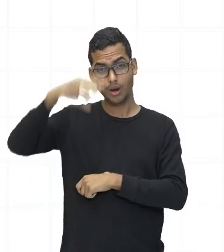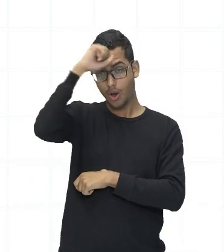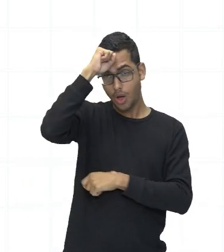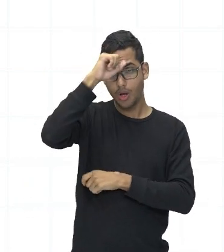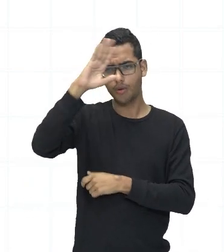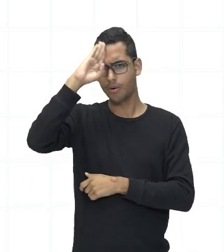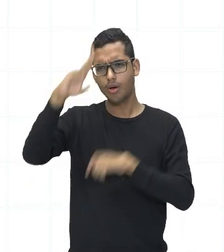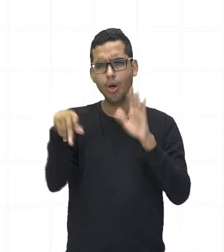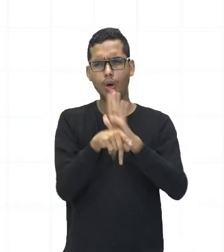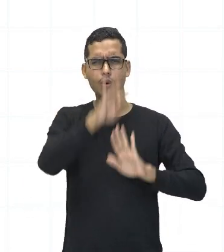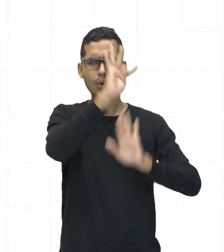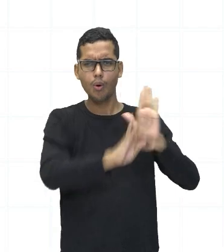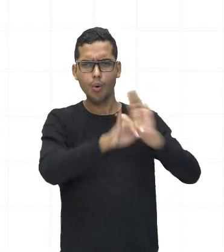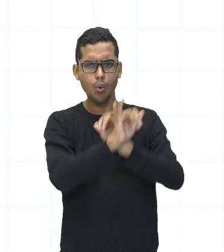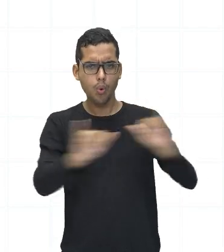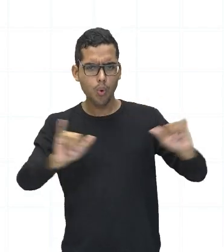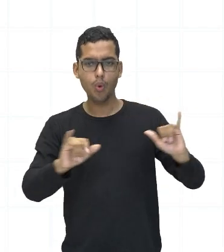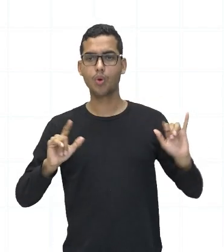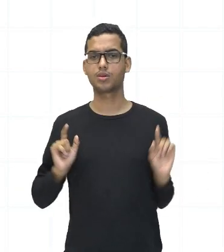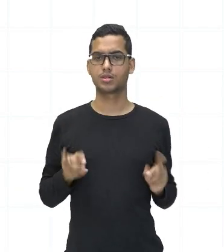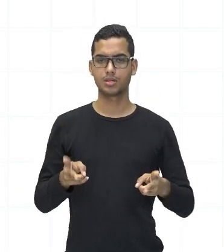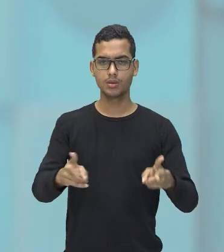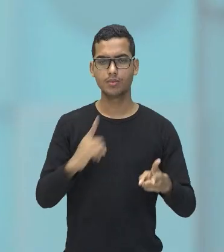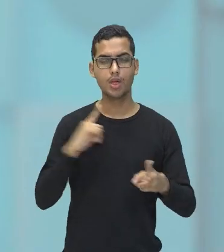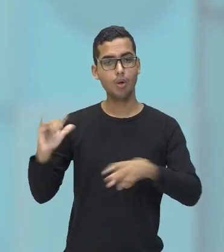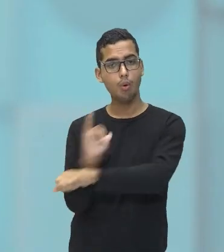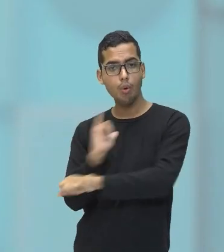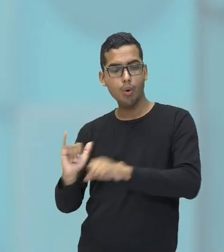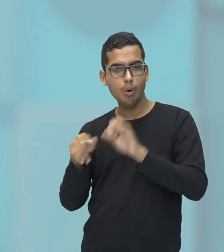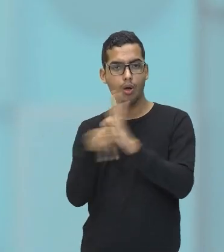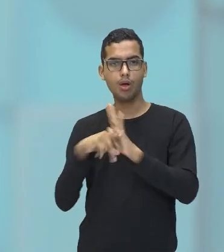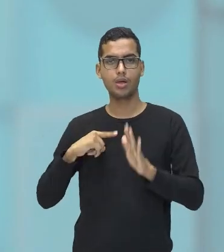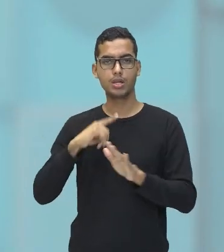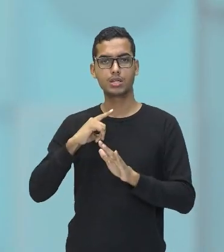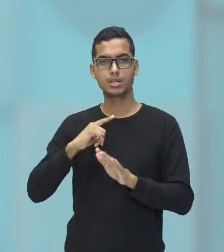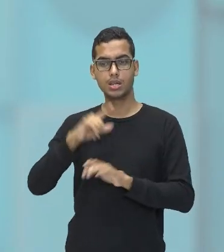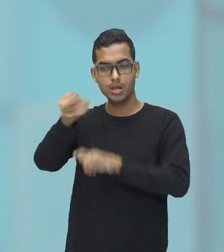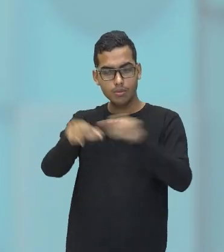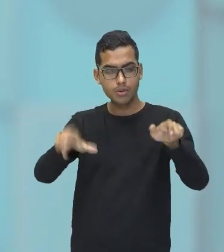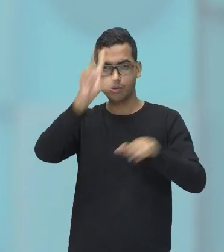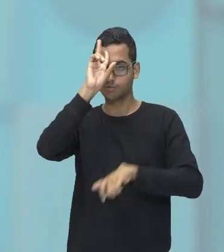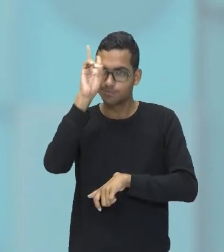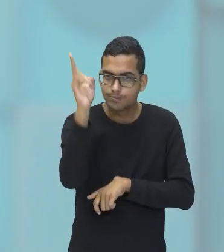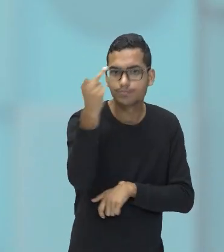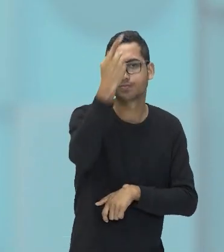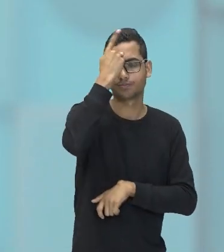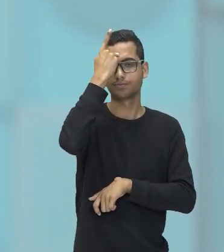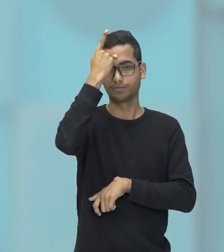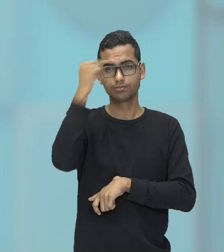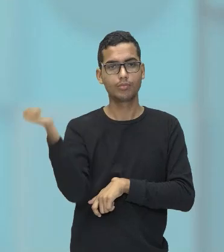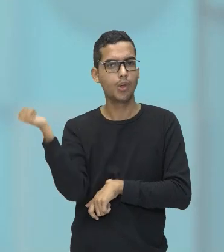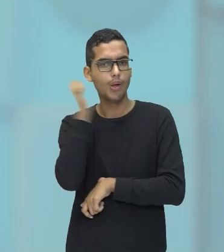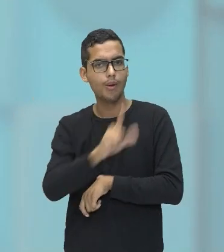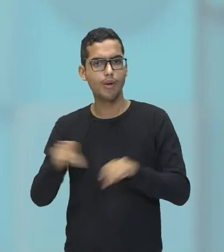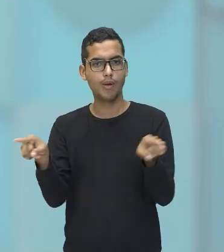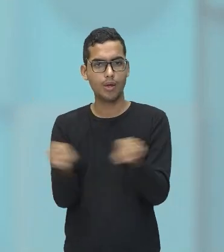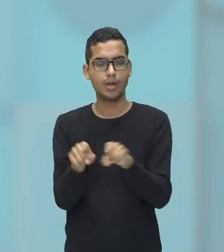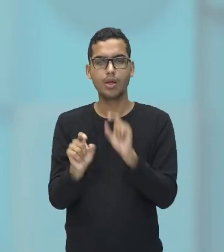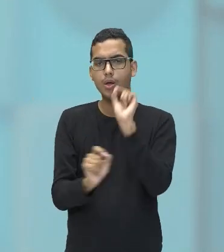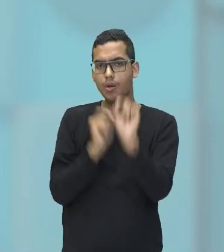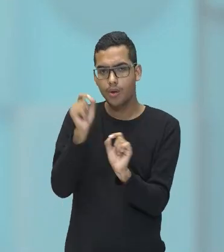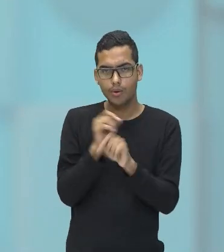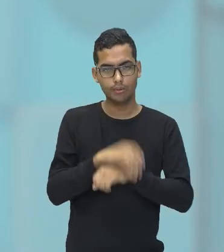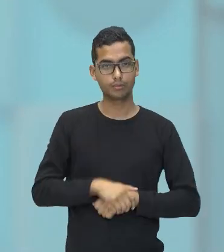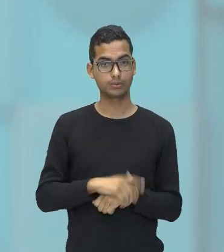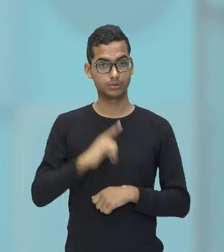texto publicitário é permeado de estratégias de convencimento, de persuasão, para que alguém adote